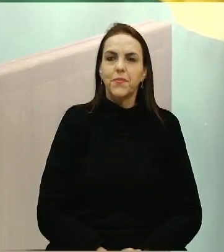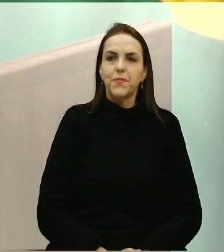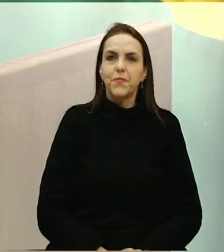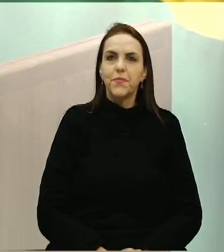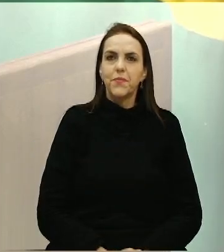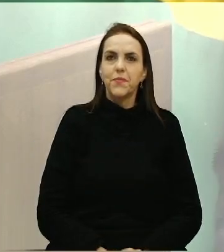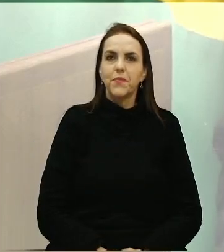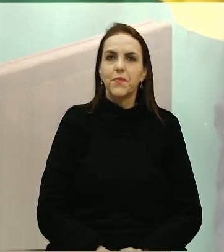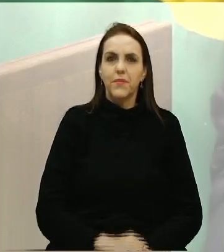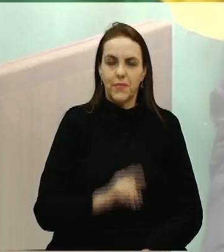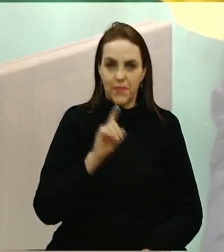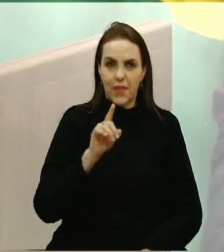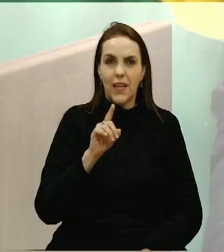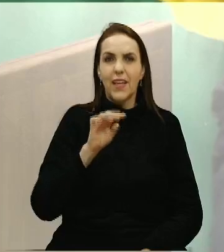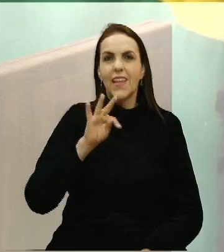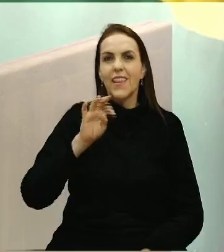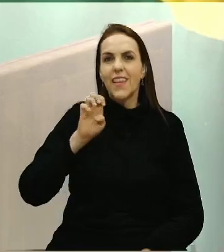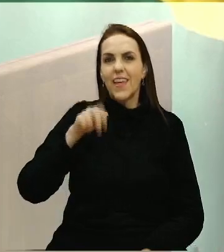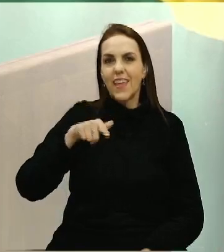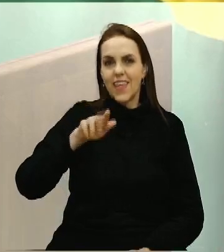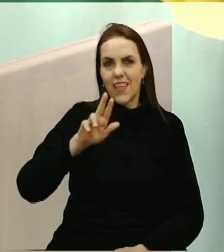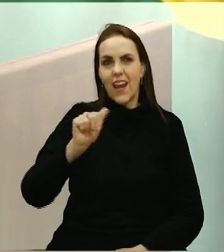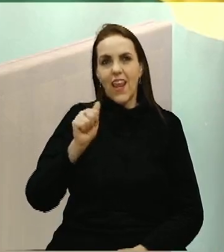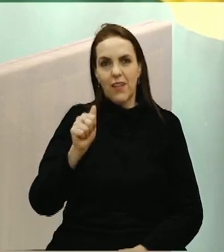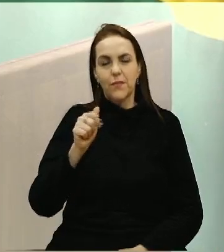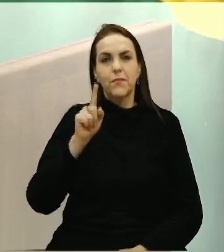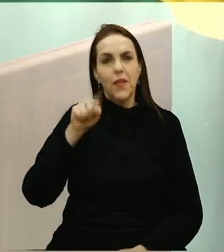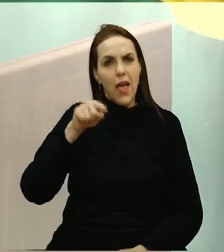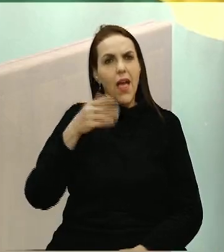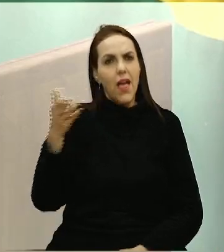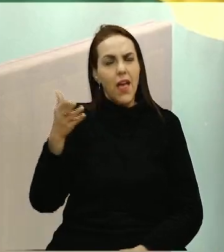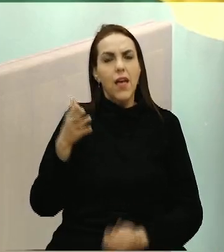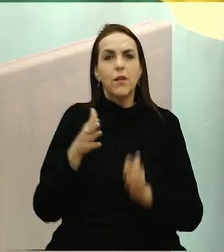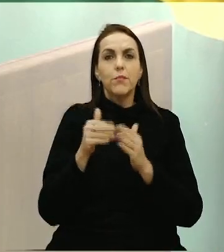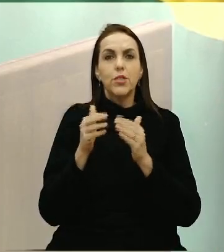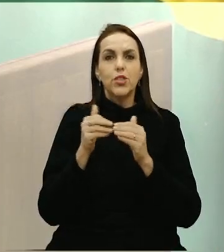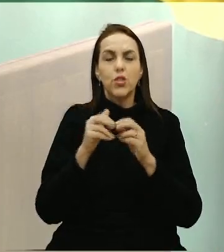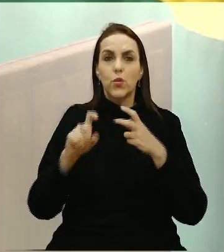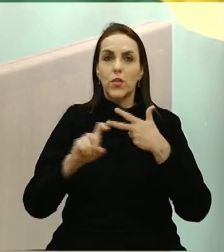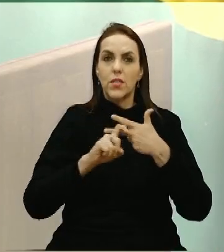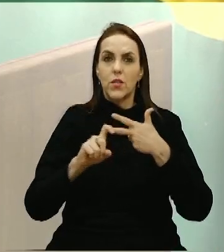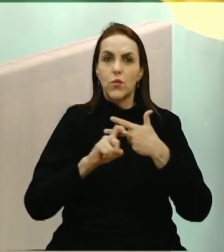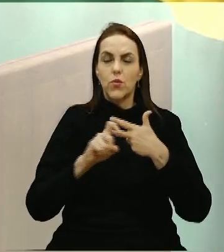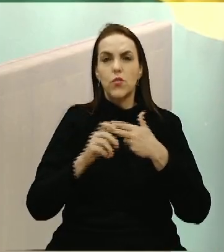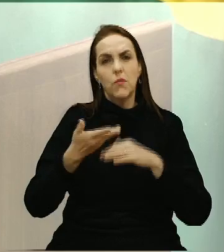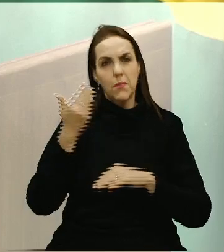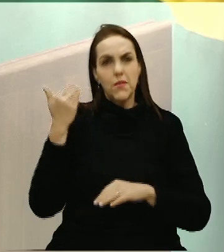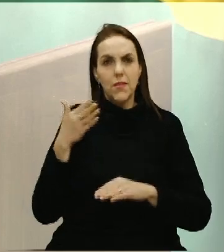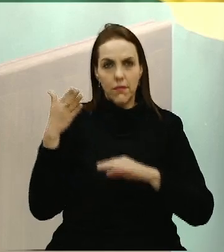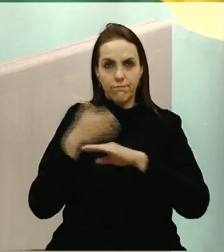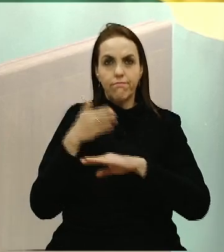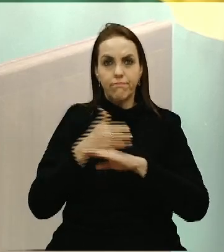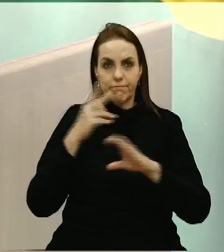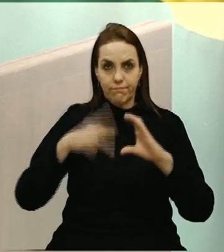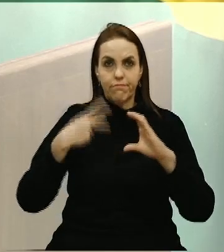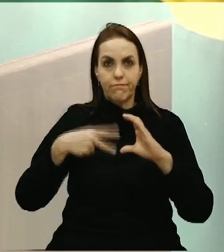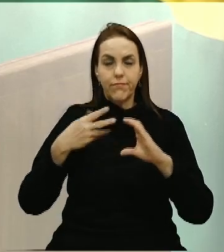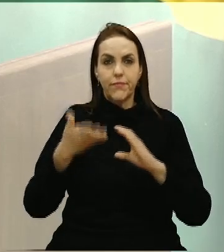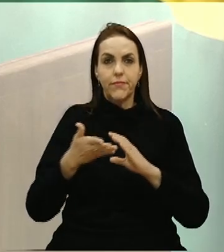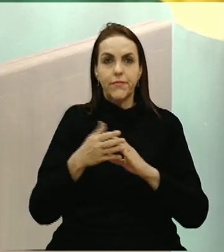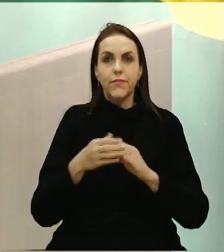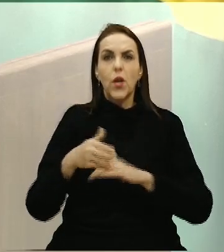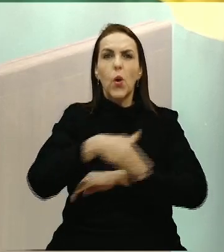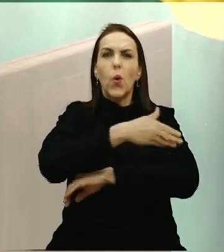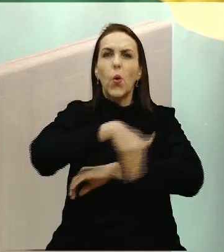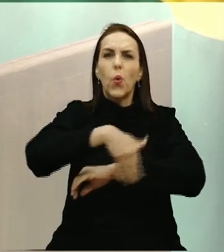O Tequila também, o Gemerson, ele solicitou ao executivo quando passou por essa casa, que uma rua ali,